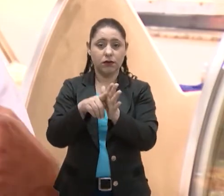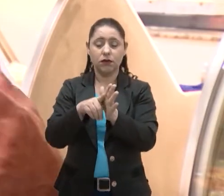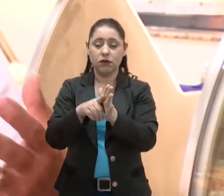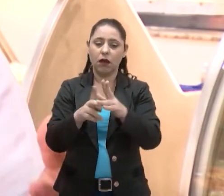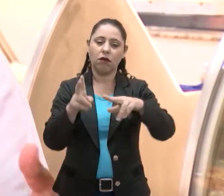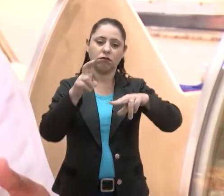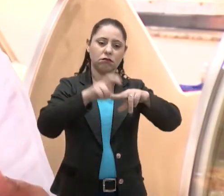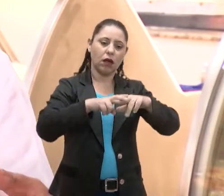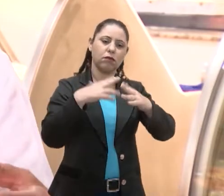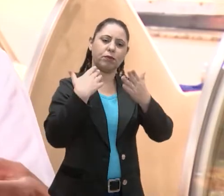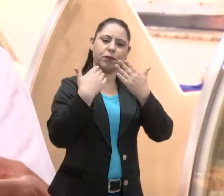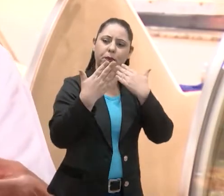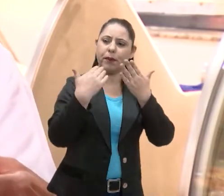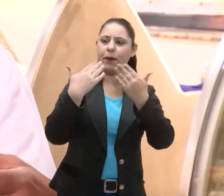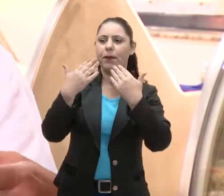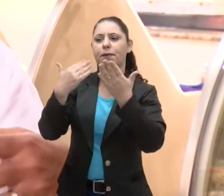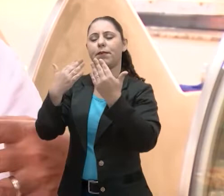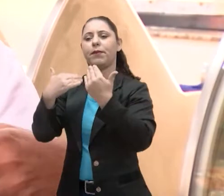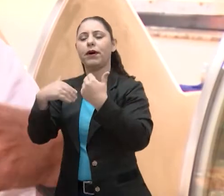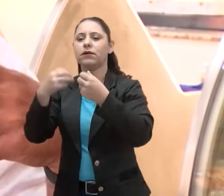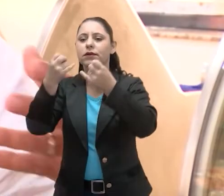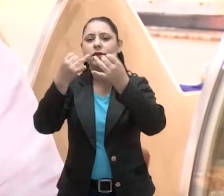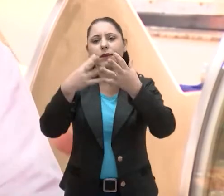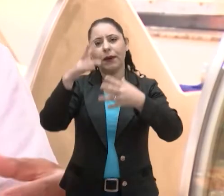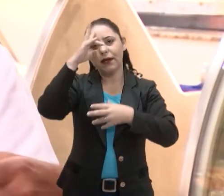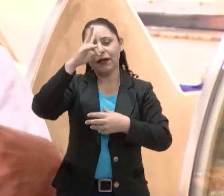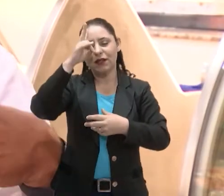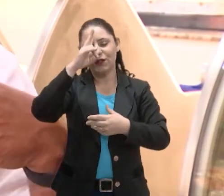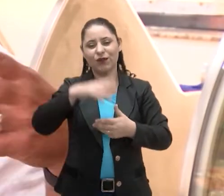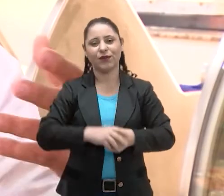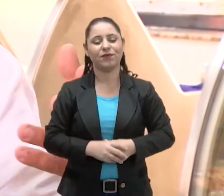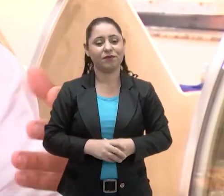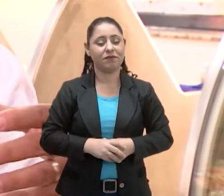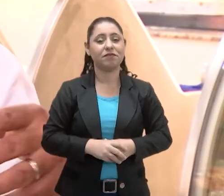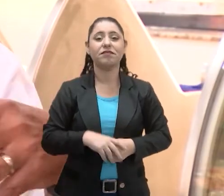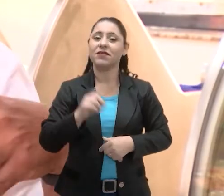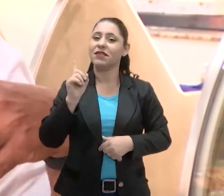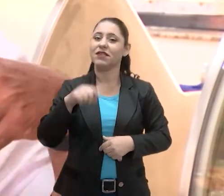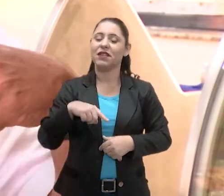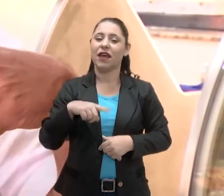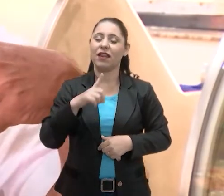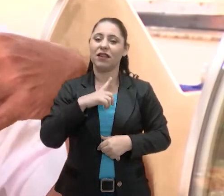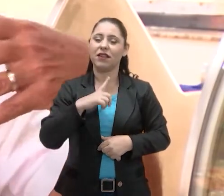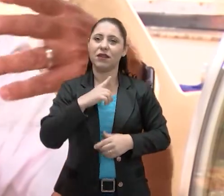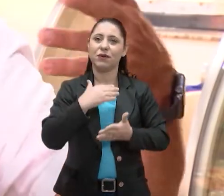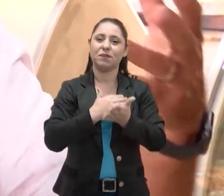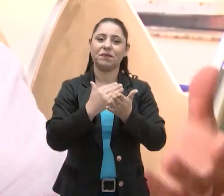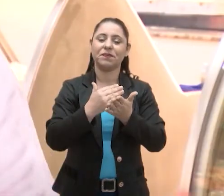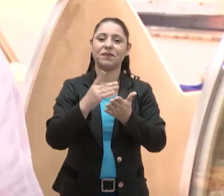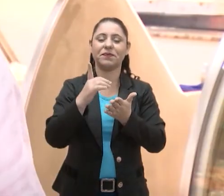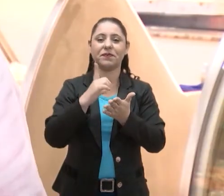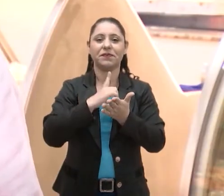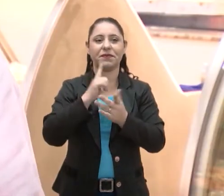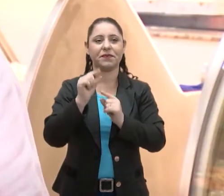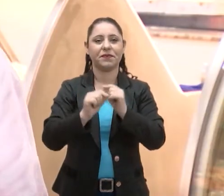gente sentou para conversar, aí eu comecei a contar a história e aí foi ganhando